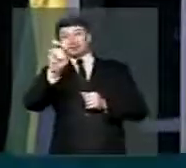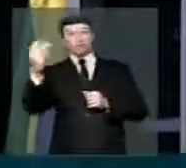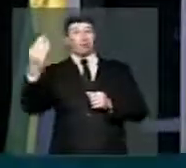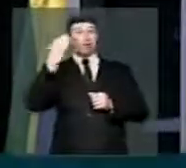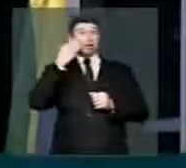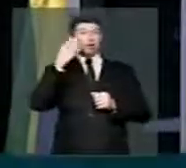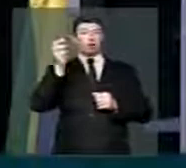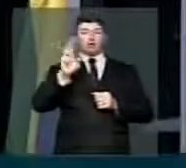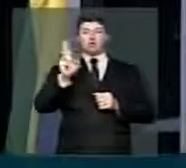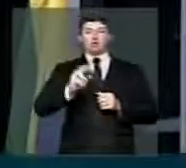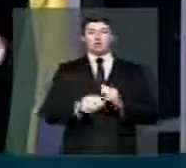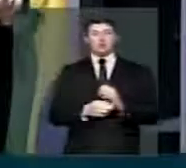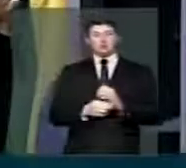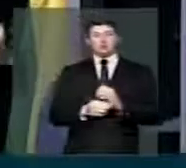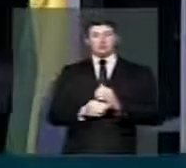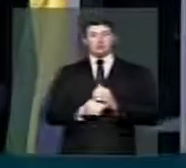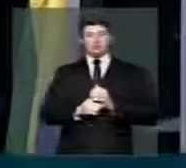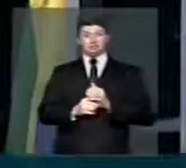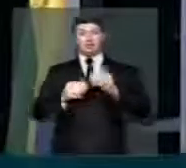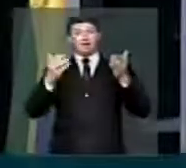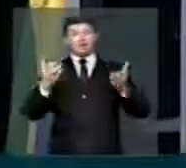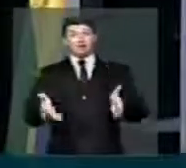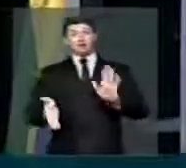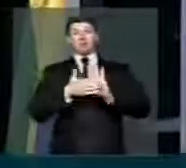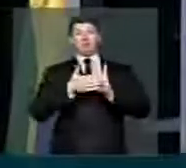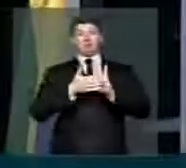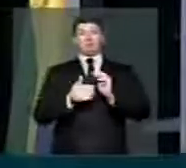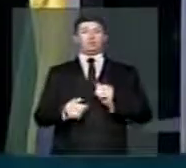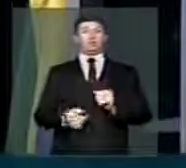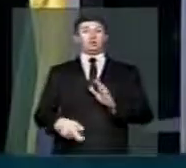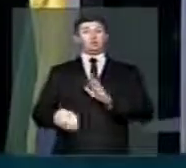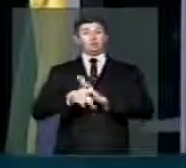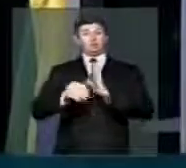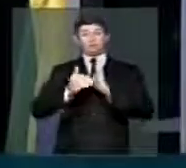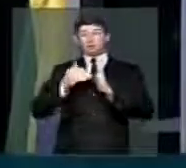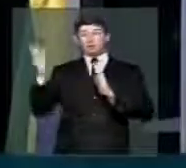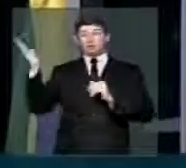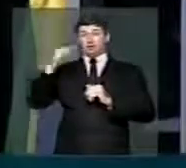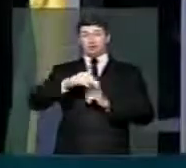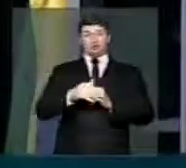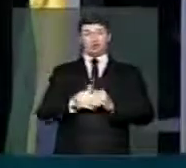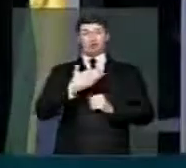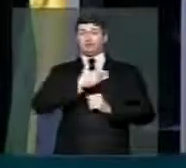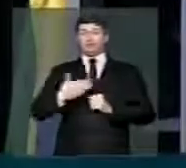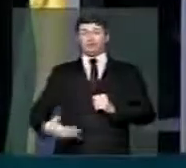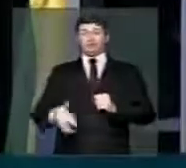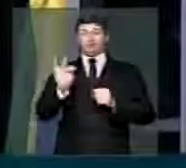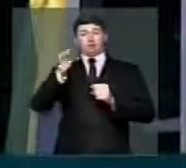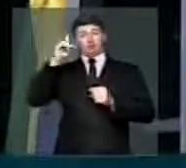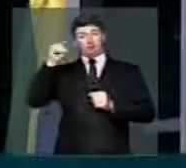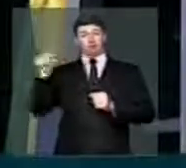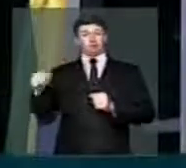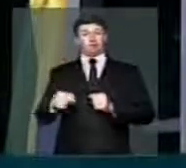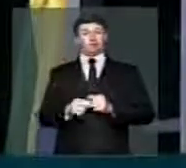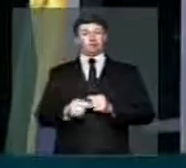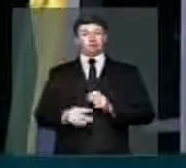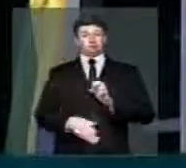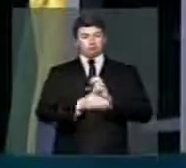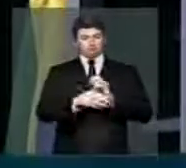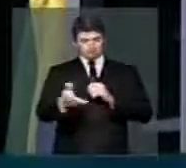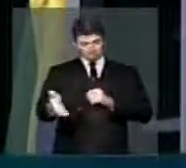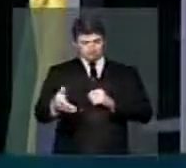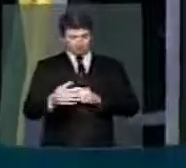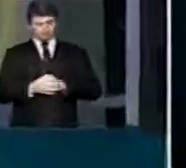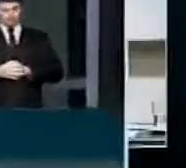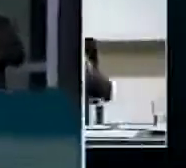185 bilhões de reais. É isso que está sendo proposto, vindo do Senado, a mando do Executivo desse país. Uma parte, deputado. Pois